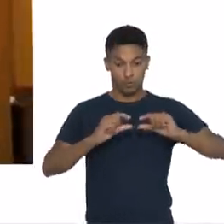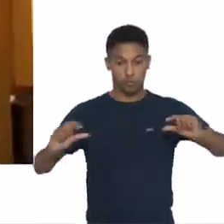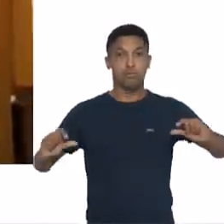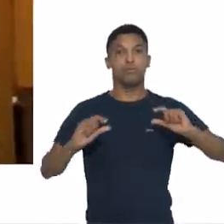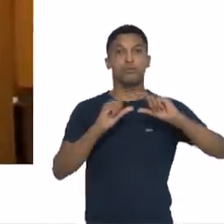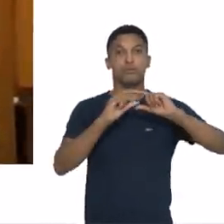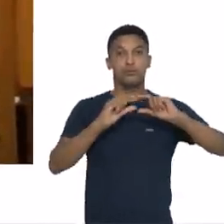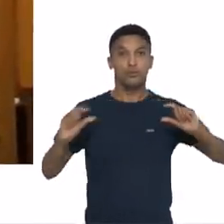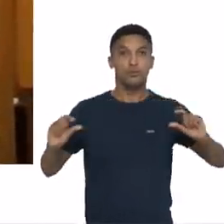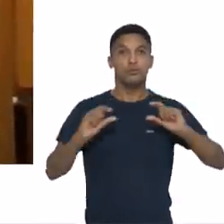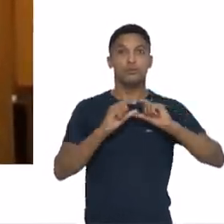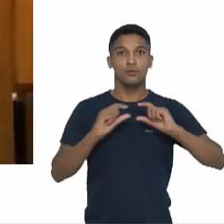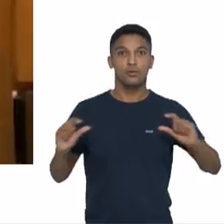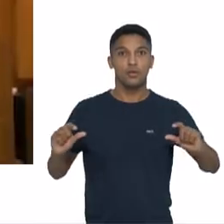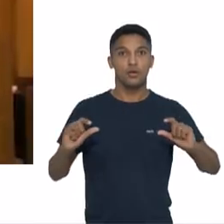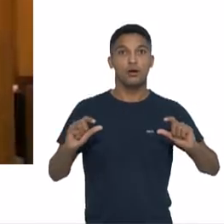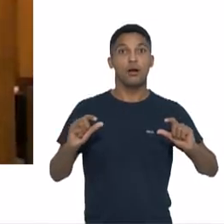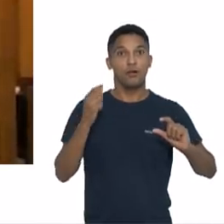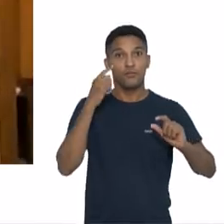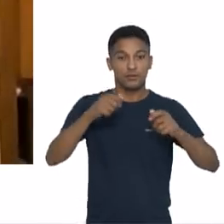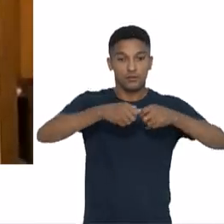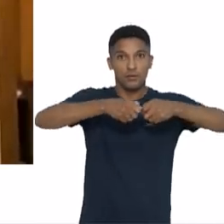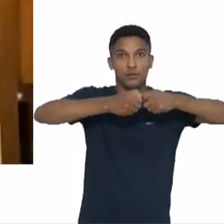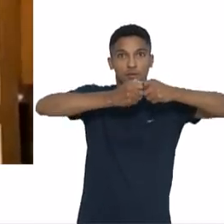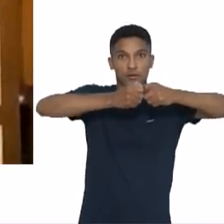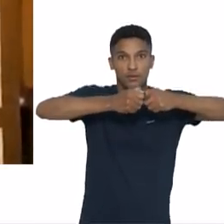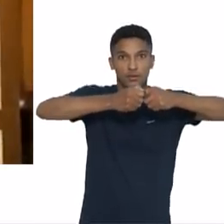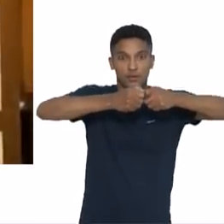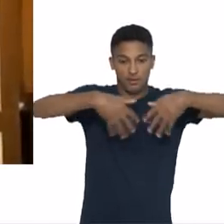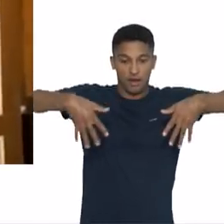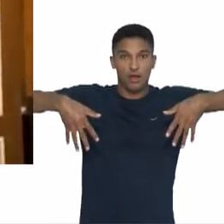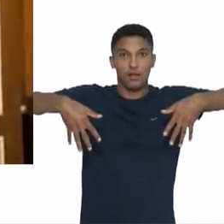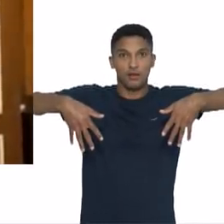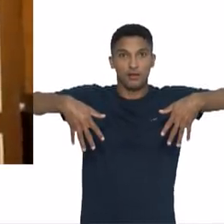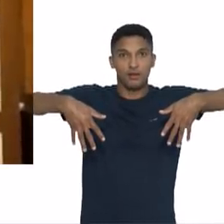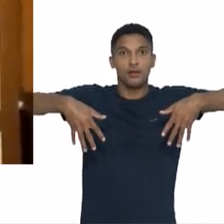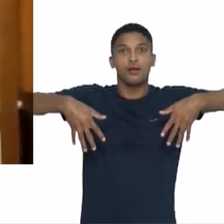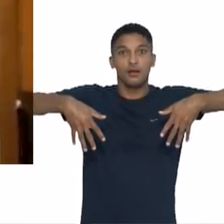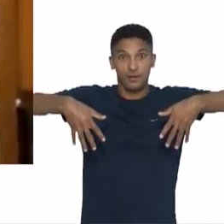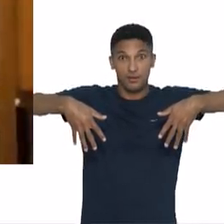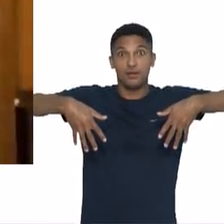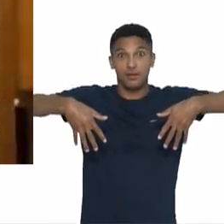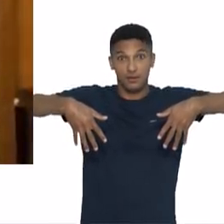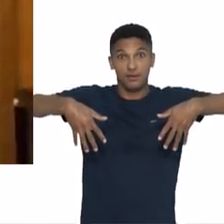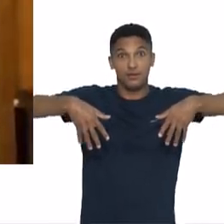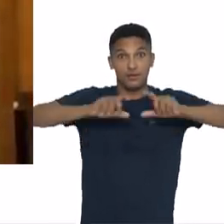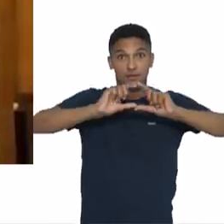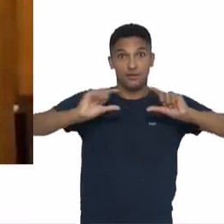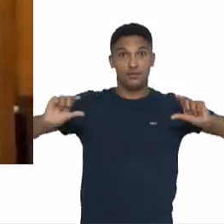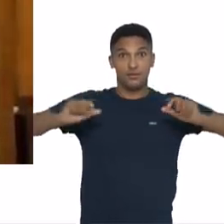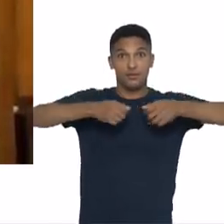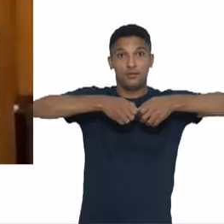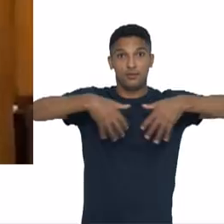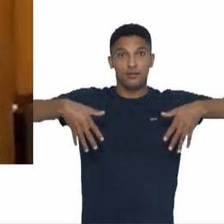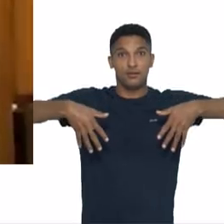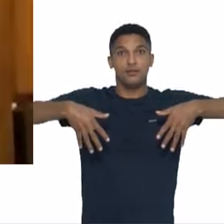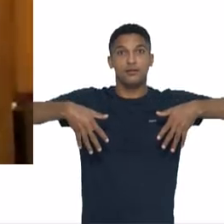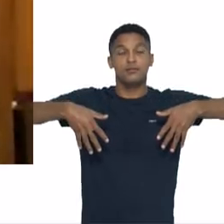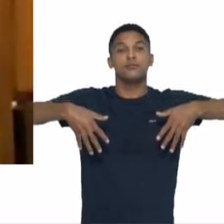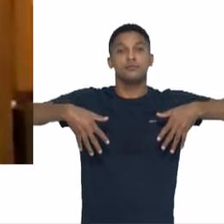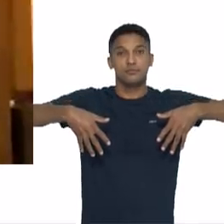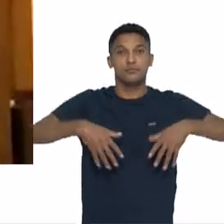grossa. E pronto, vou abrir aqui para vocês verem, né? Ó, tá? Minha